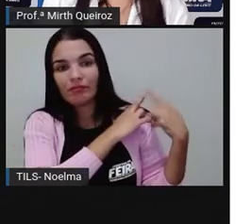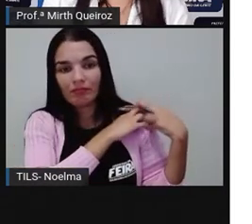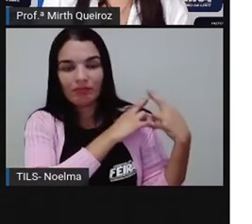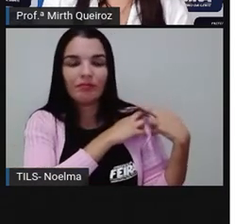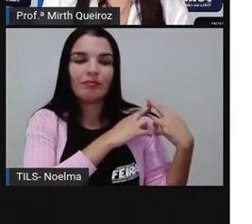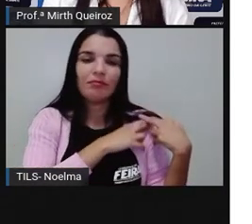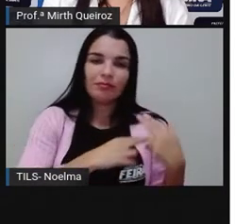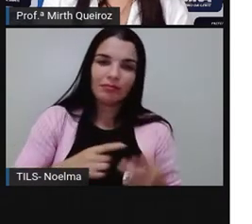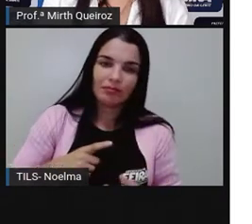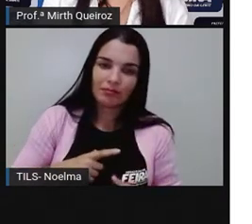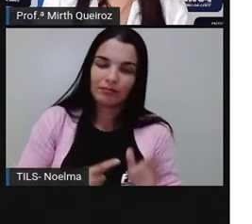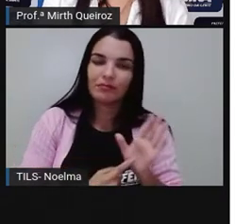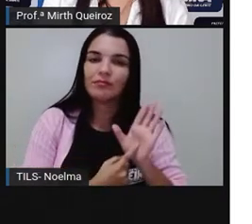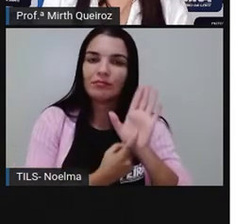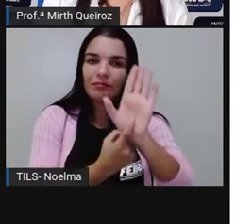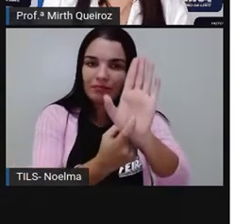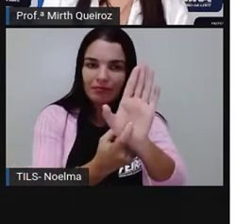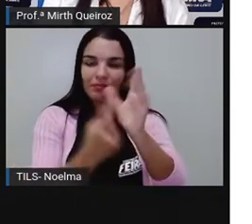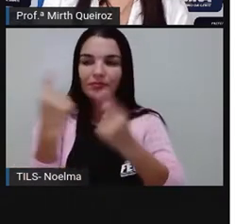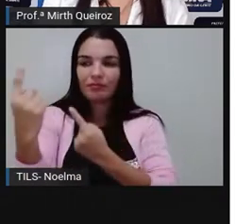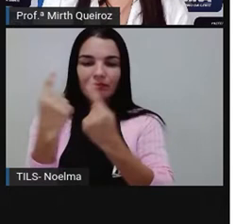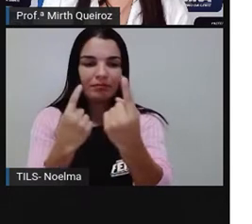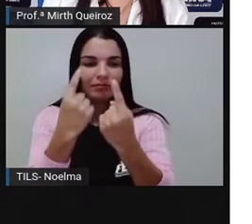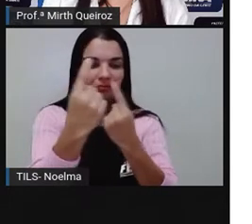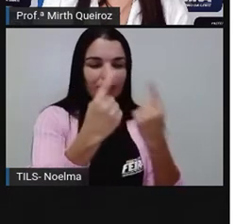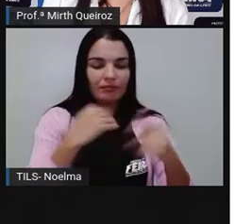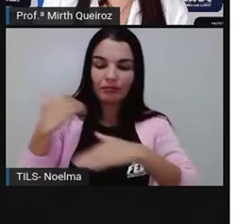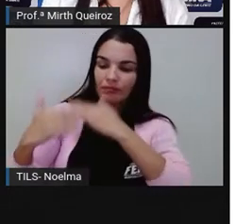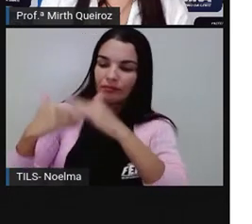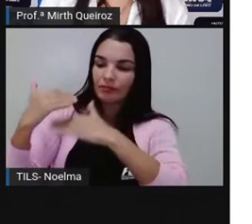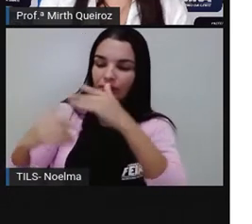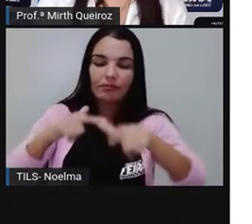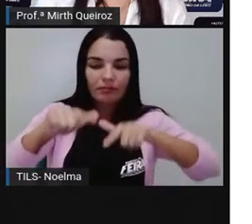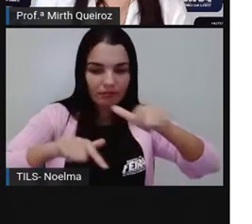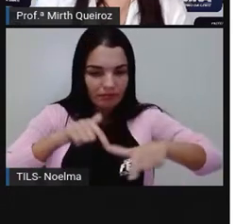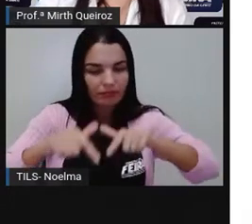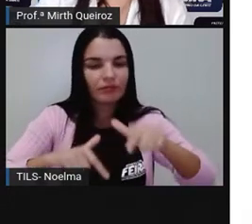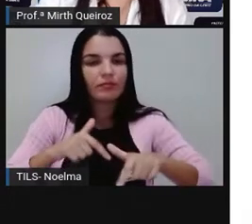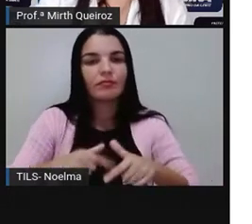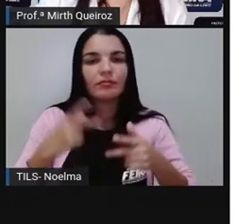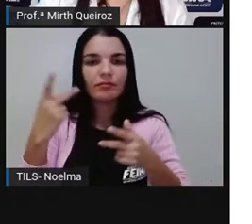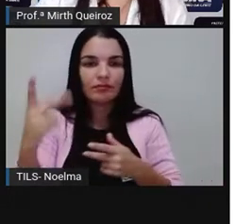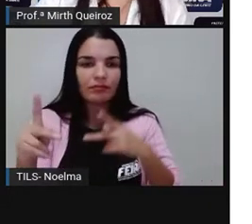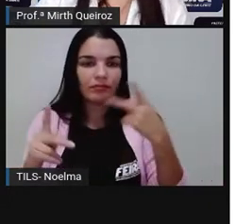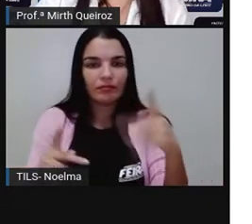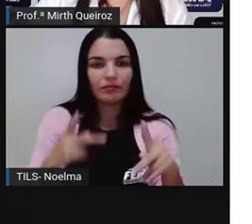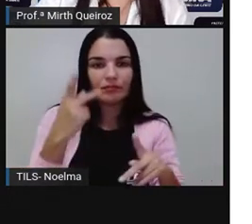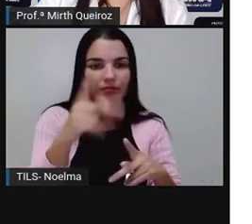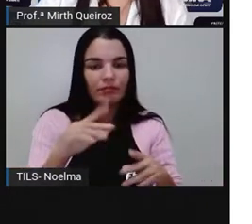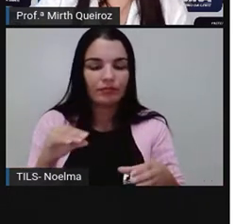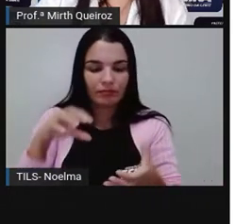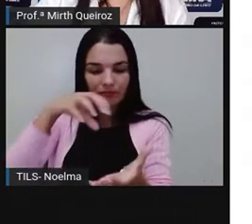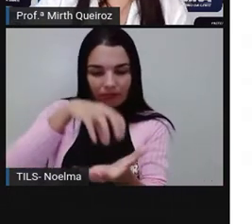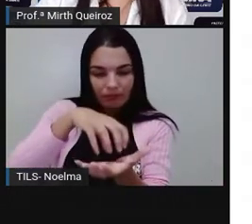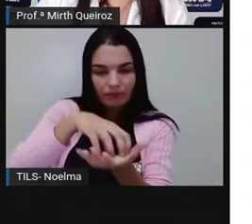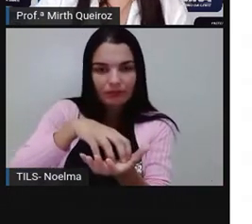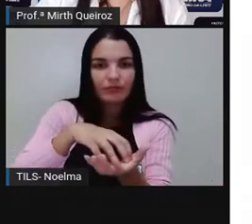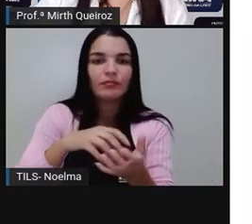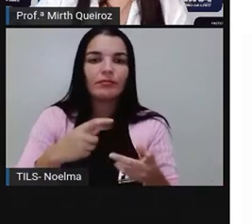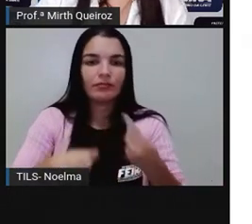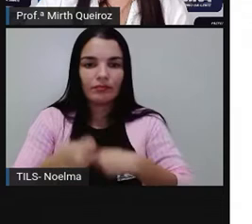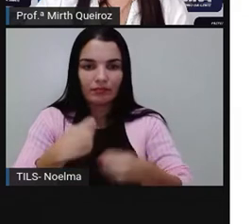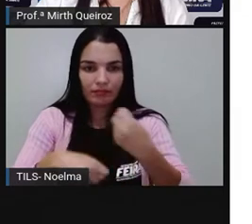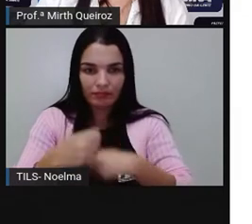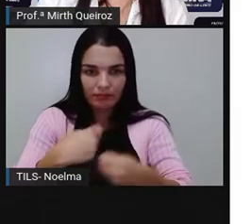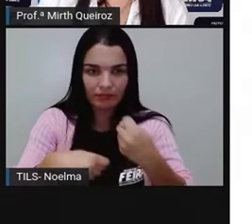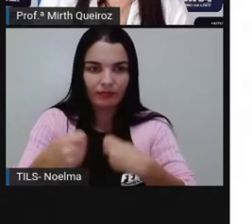vários tipos de representantes e cada um vai desenvolver aí uma função dentro dessa